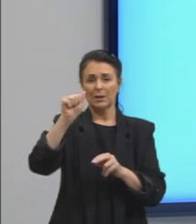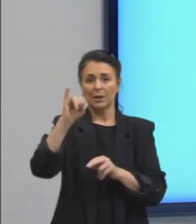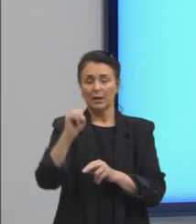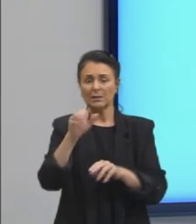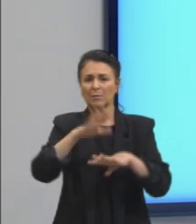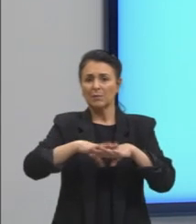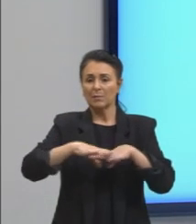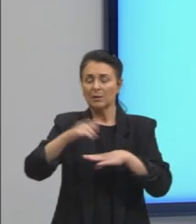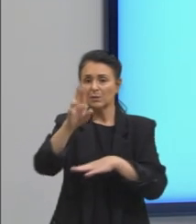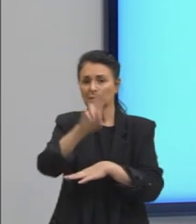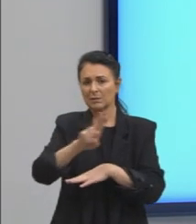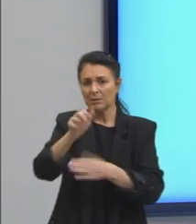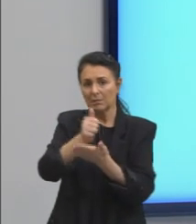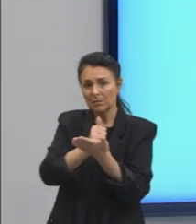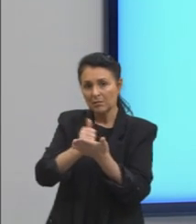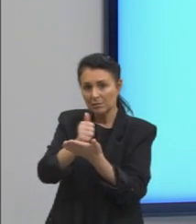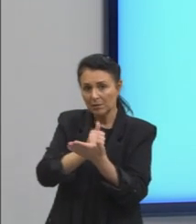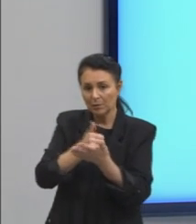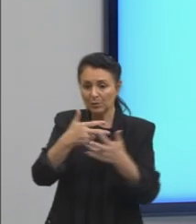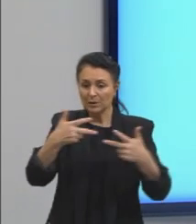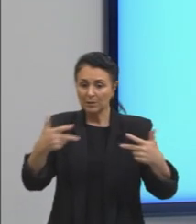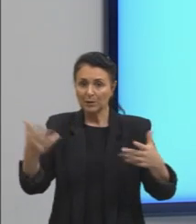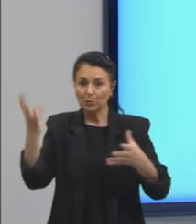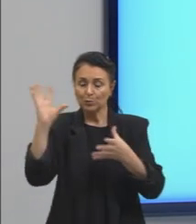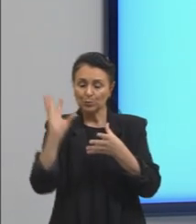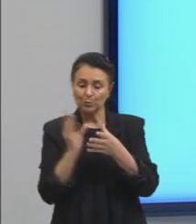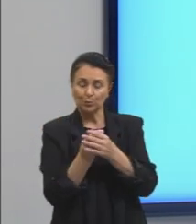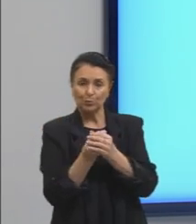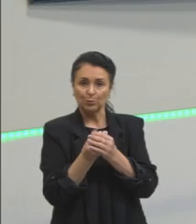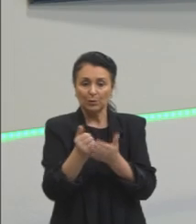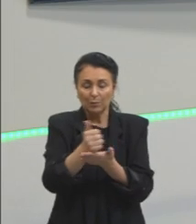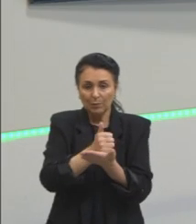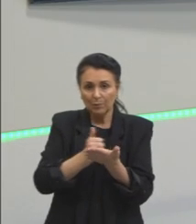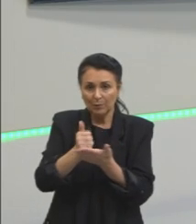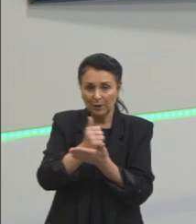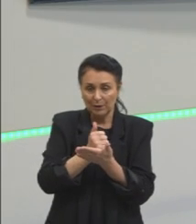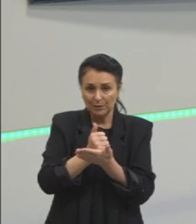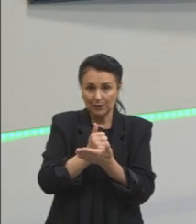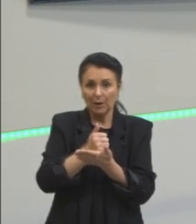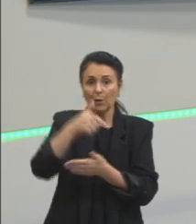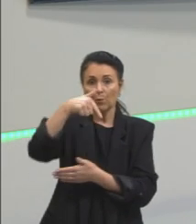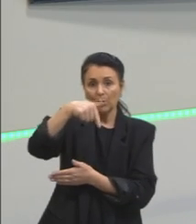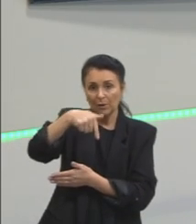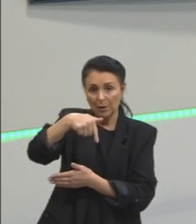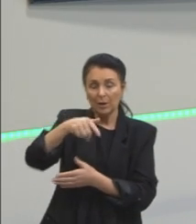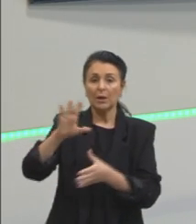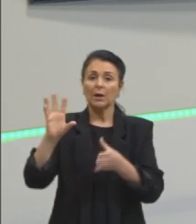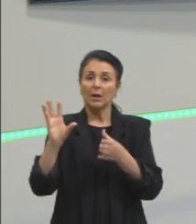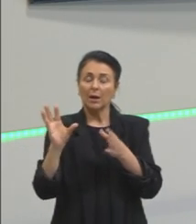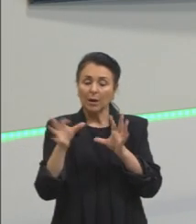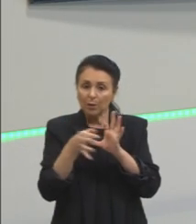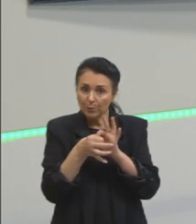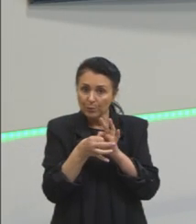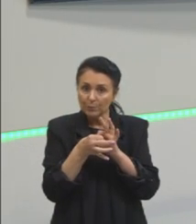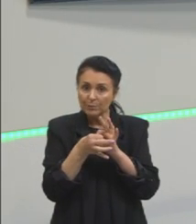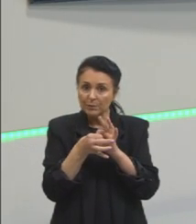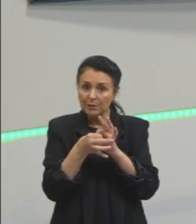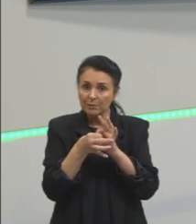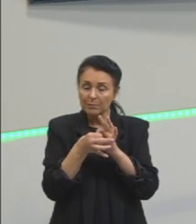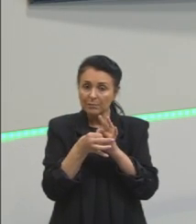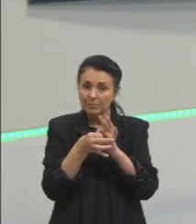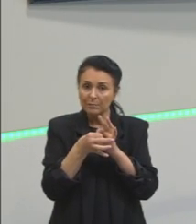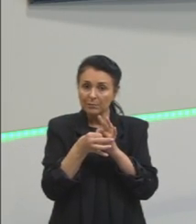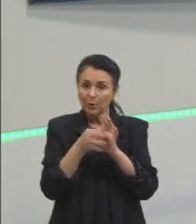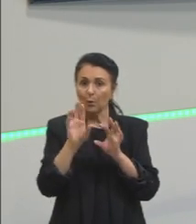aplicadas aos elementos desse conjunto então basicamente hoje Áries é a união a junção Então